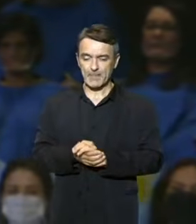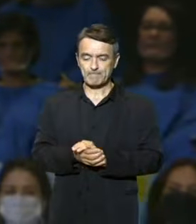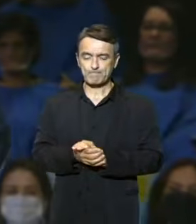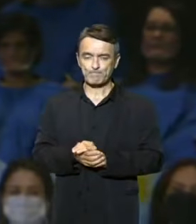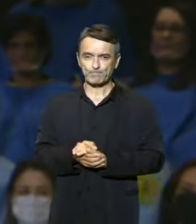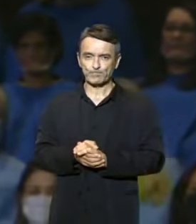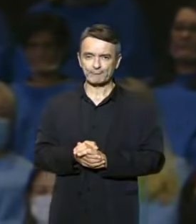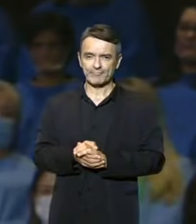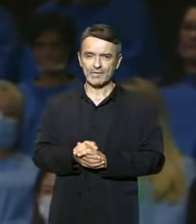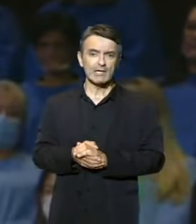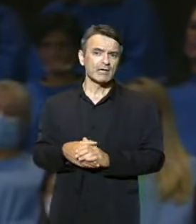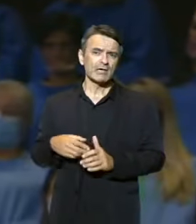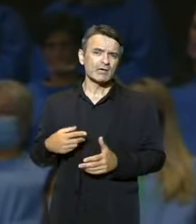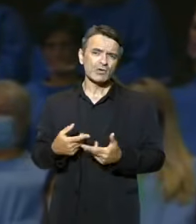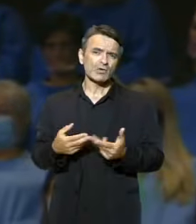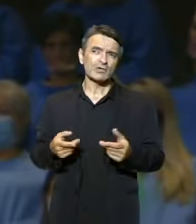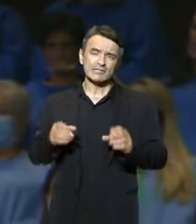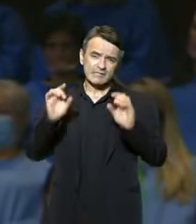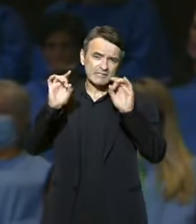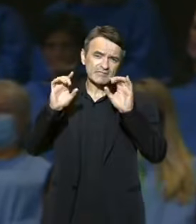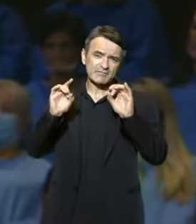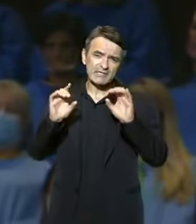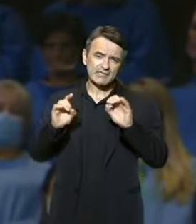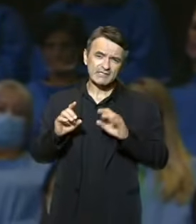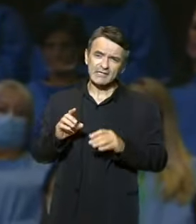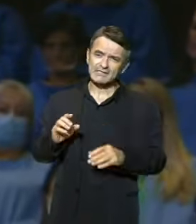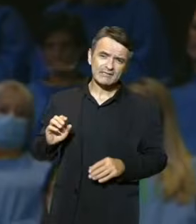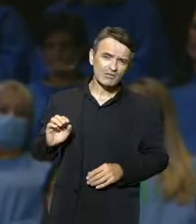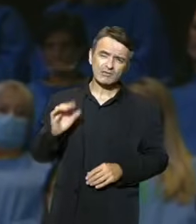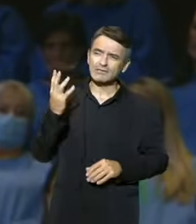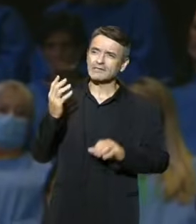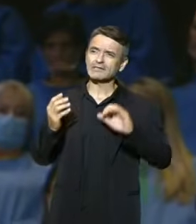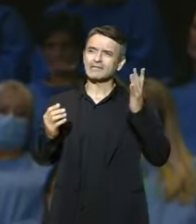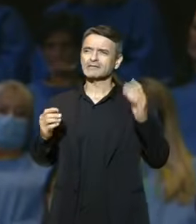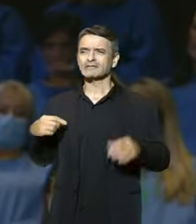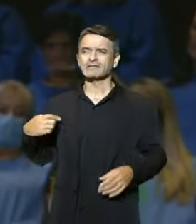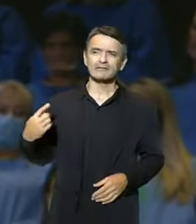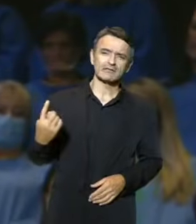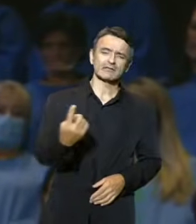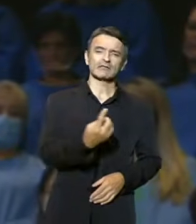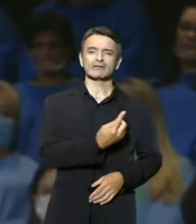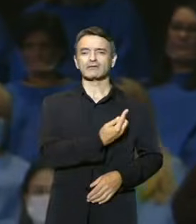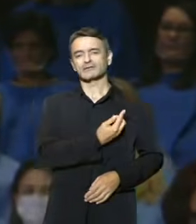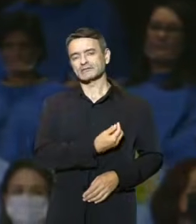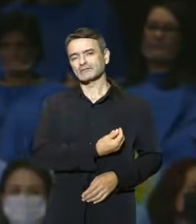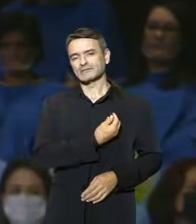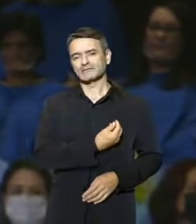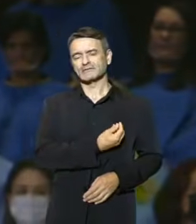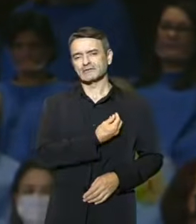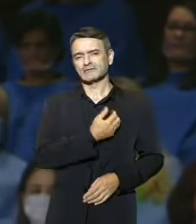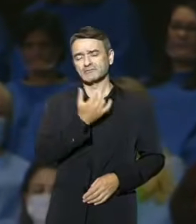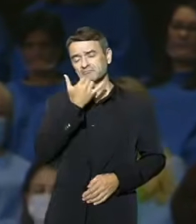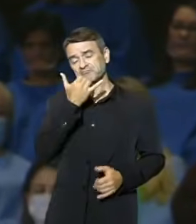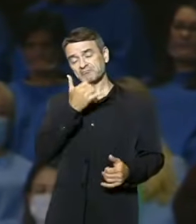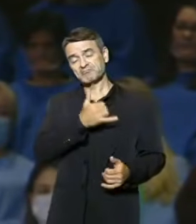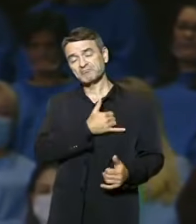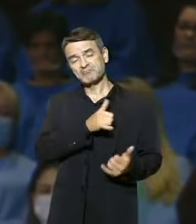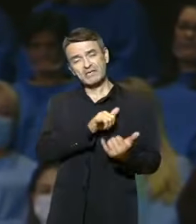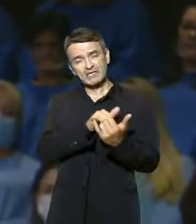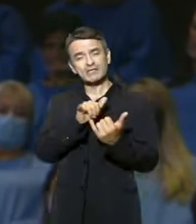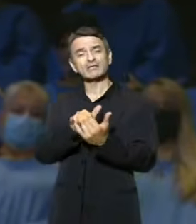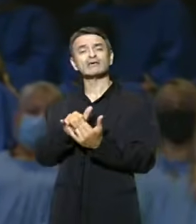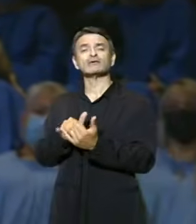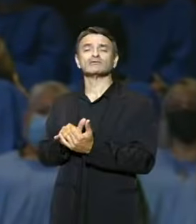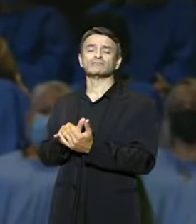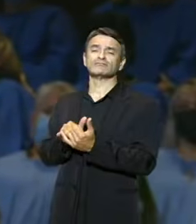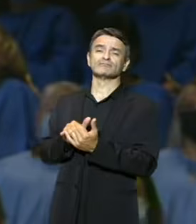algo especial de Deus venha sobre nós, o perdão, a reconciliação, e a gente